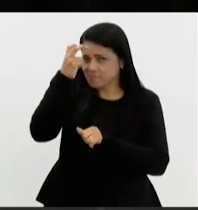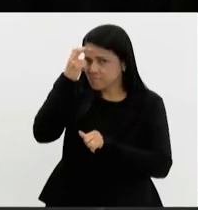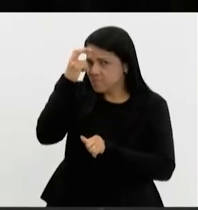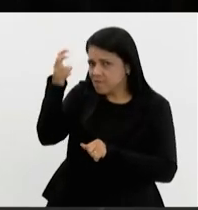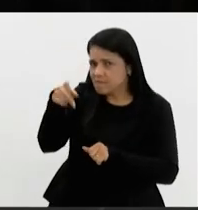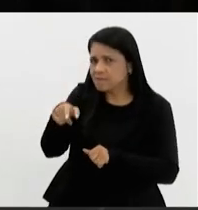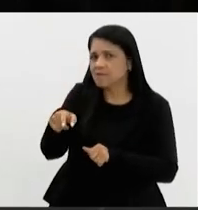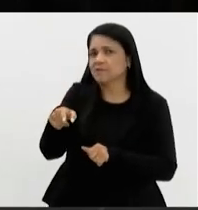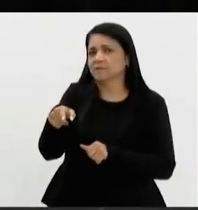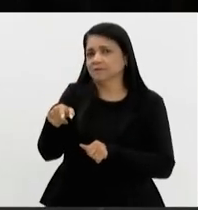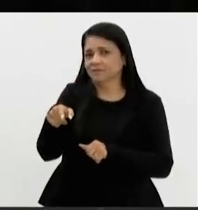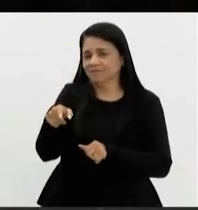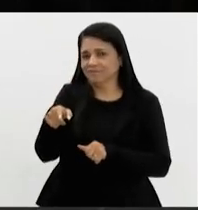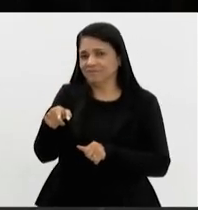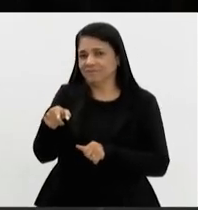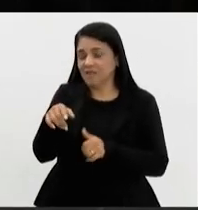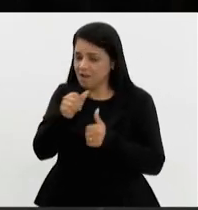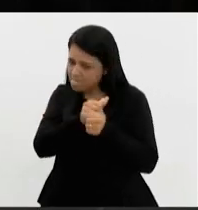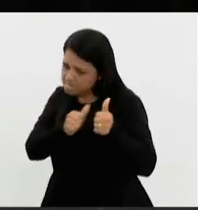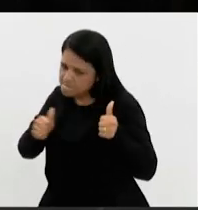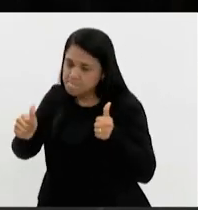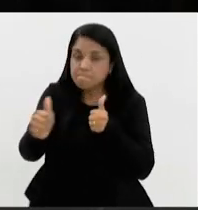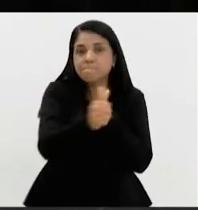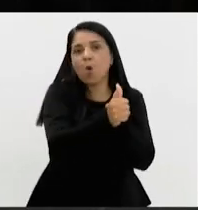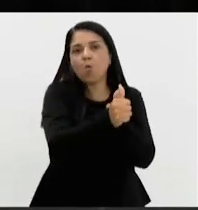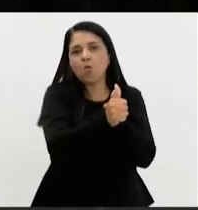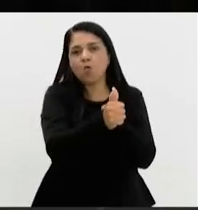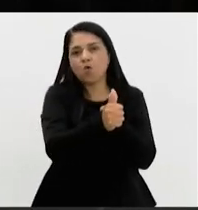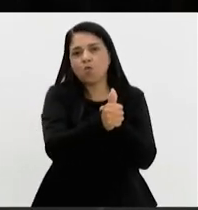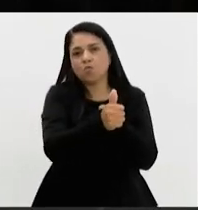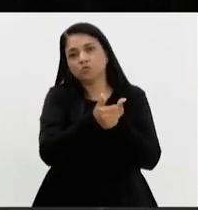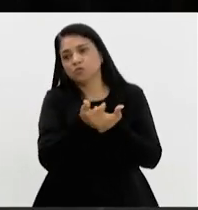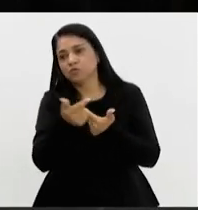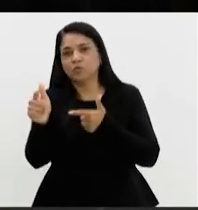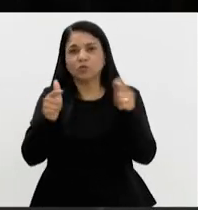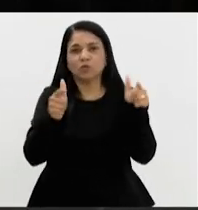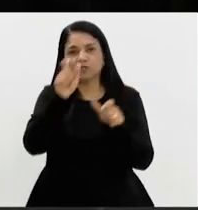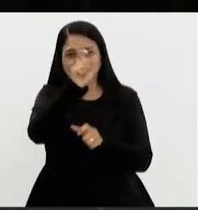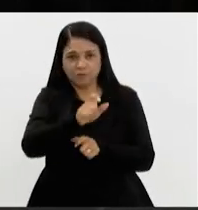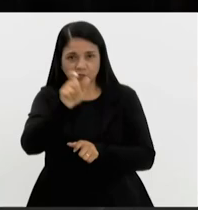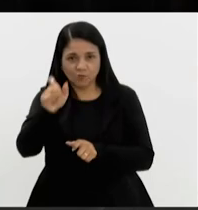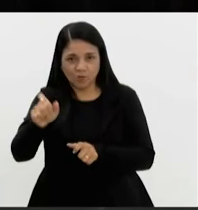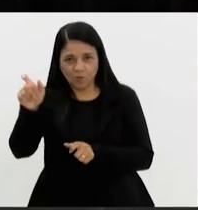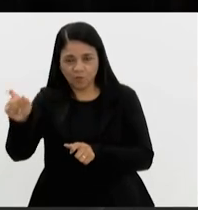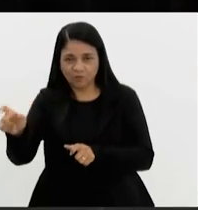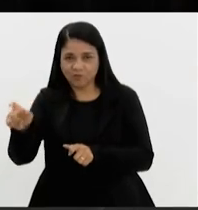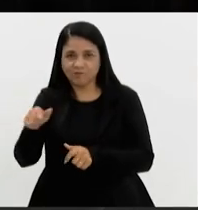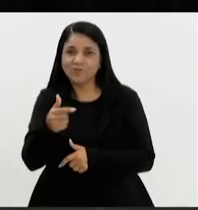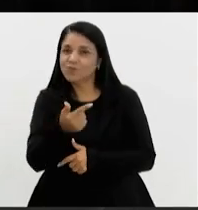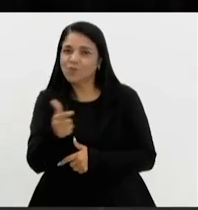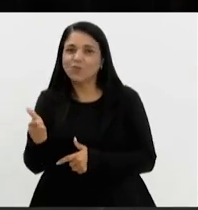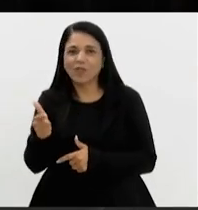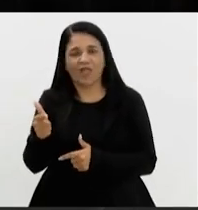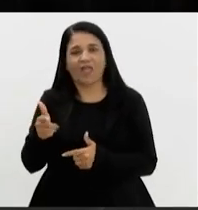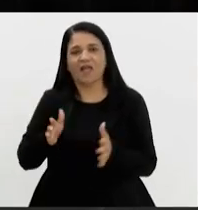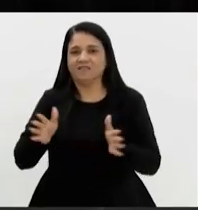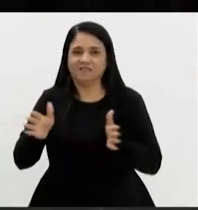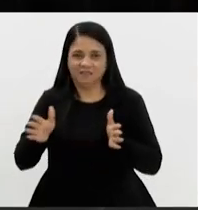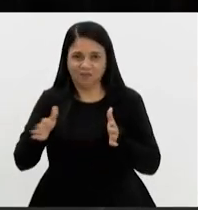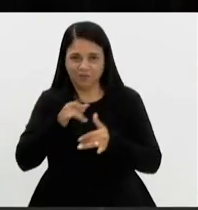elas saem muito na frente de outras que talvez não tenham Então como a gente garante um processo